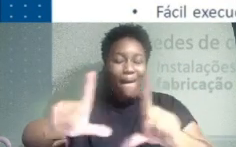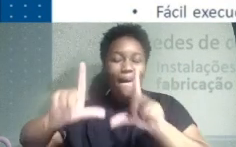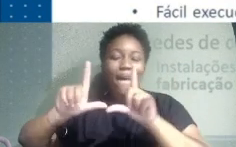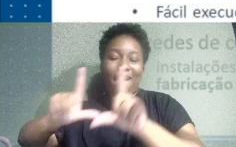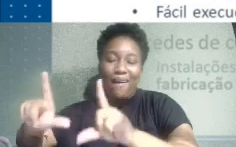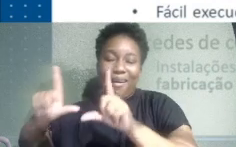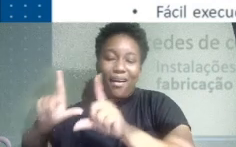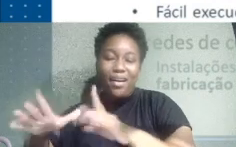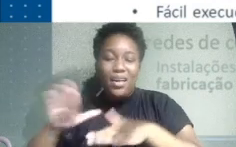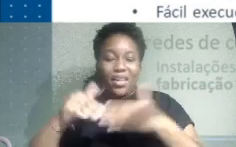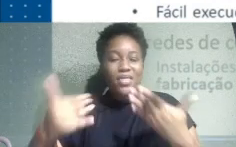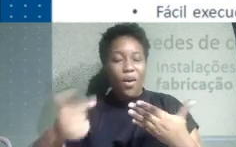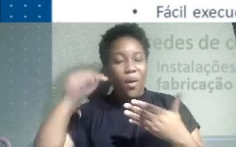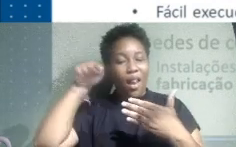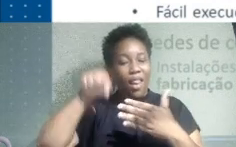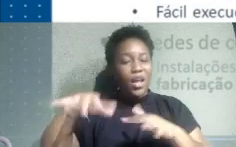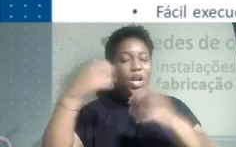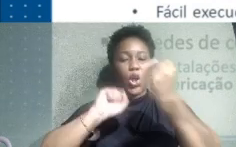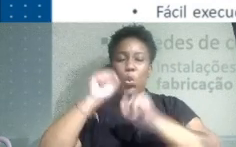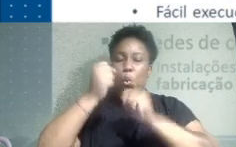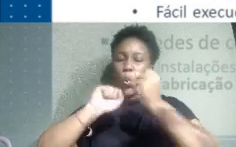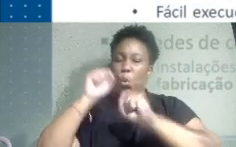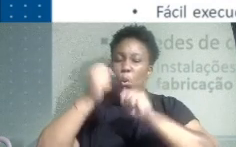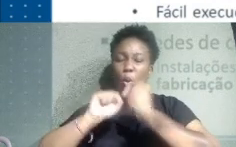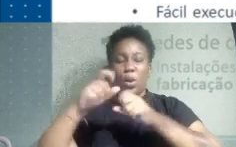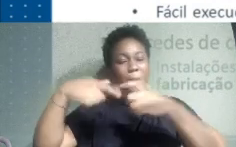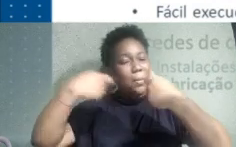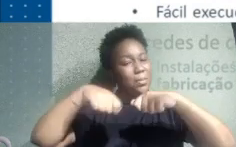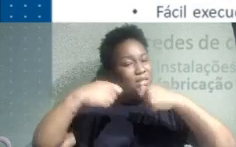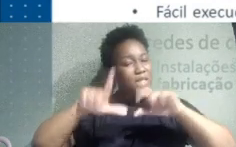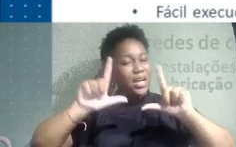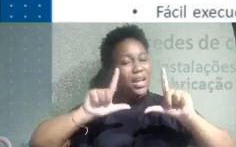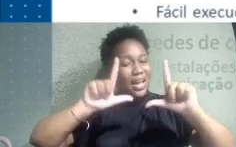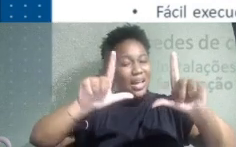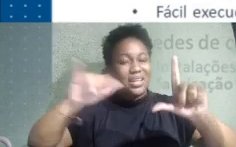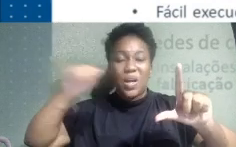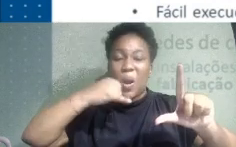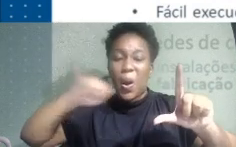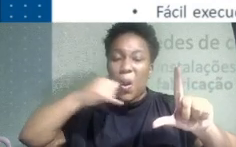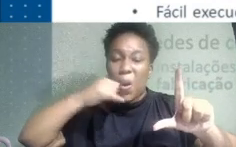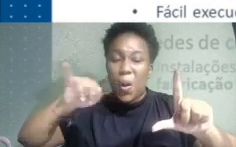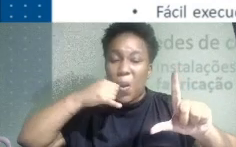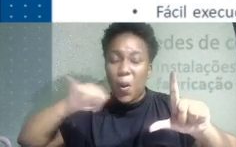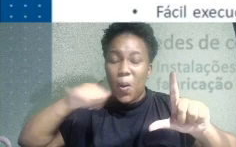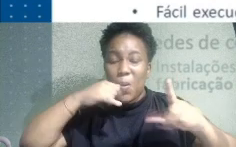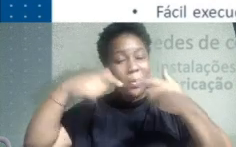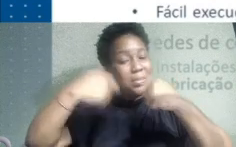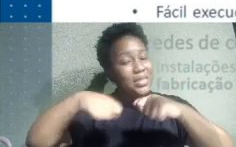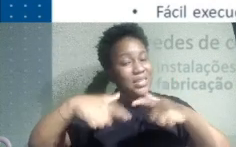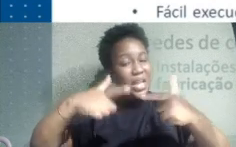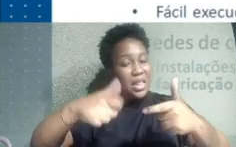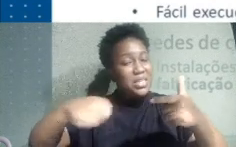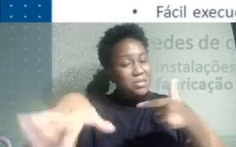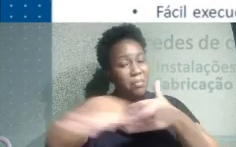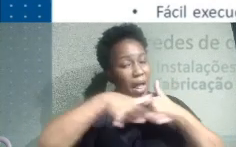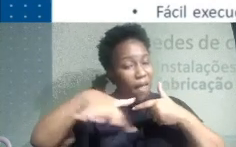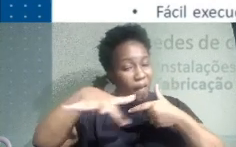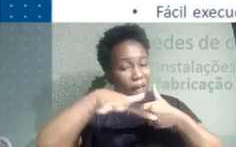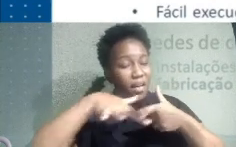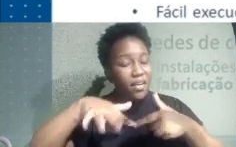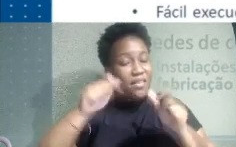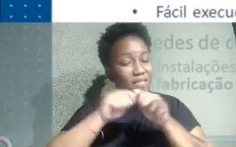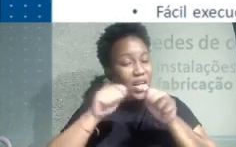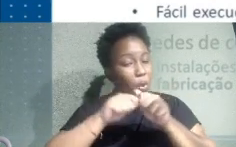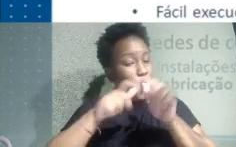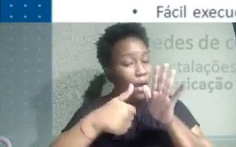na indústria, você já tem que determinar, ó, eu tenho que ter uma caixa de passagem aqui. Eu já tenho que ter um espaço aqui para minha tubulação. Então isso é feito antes,